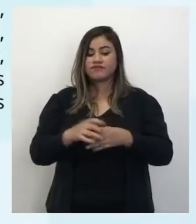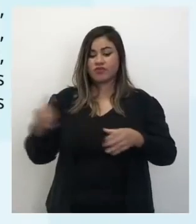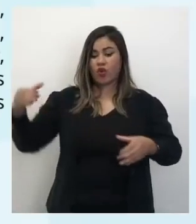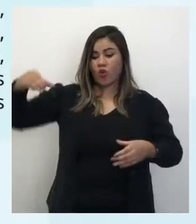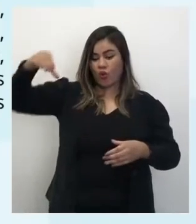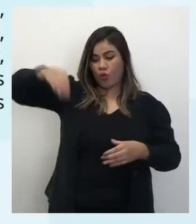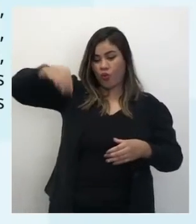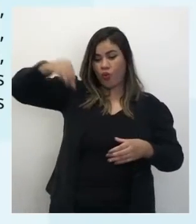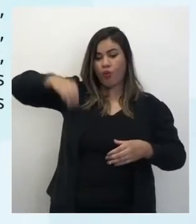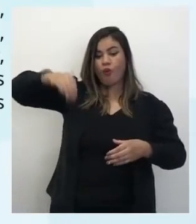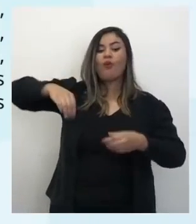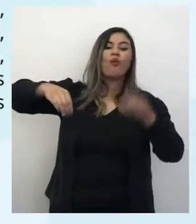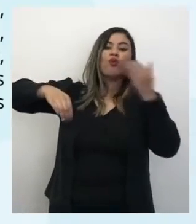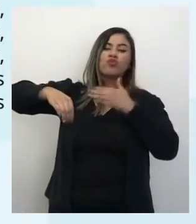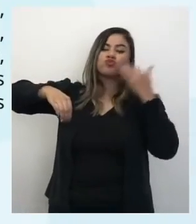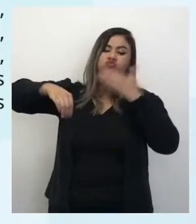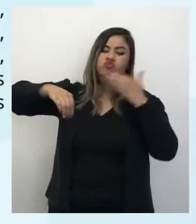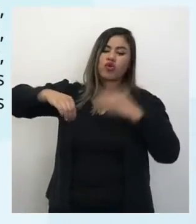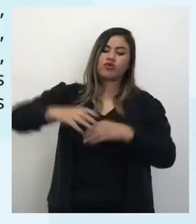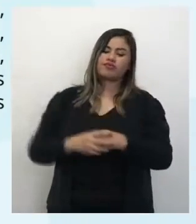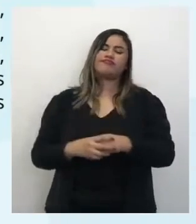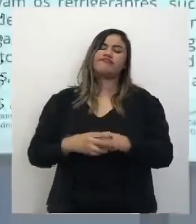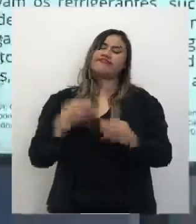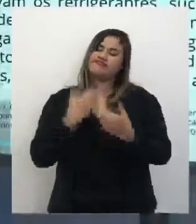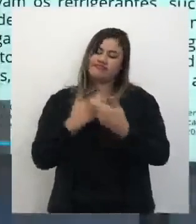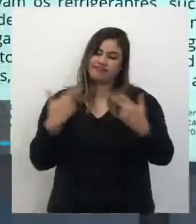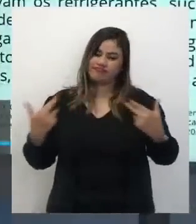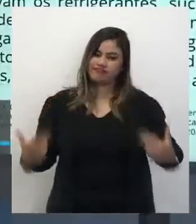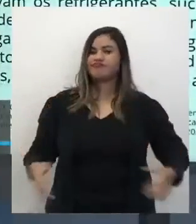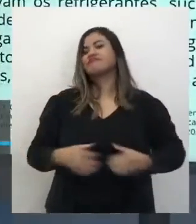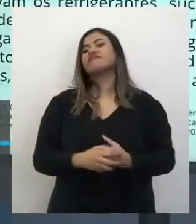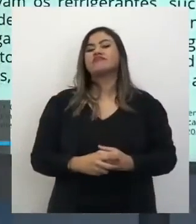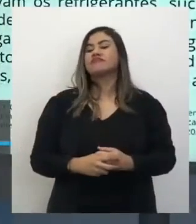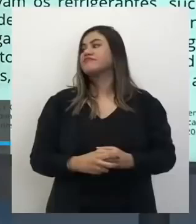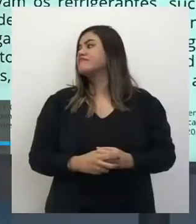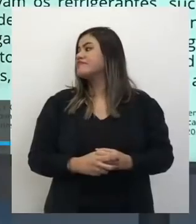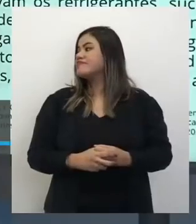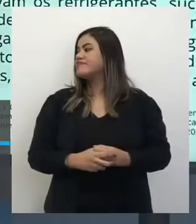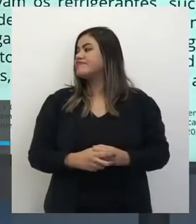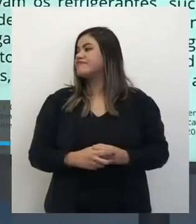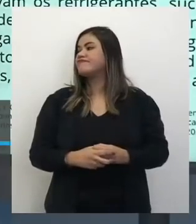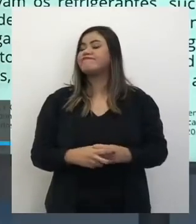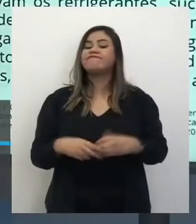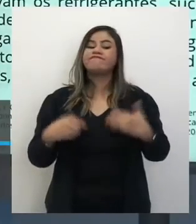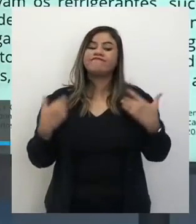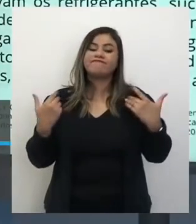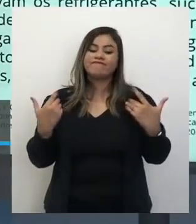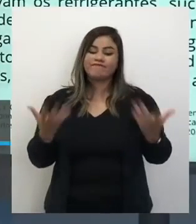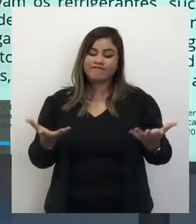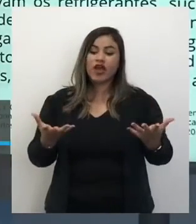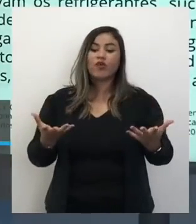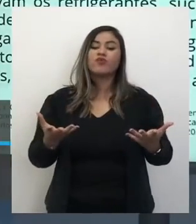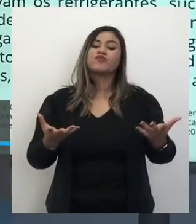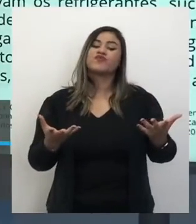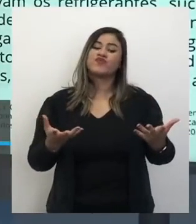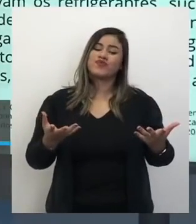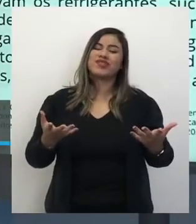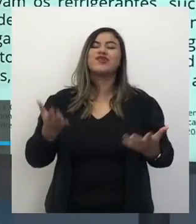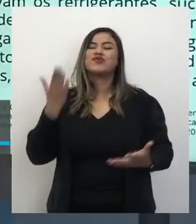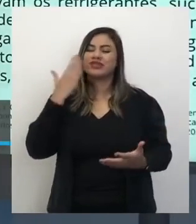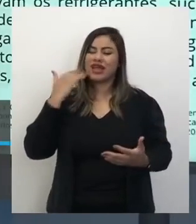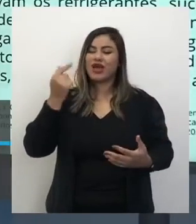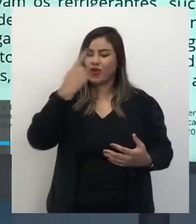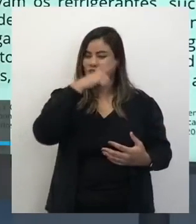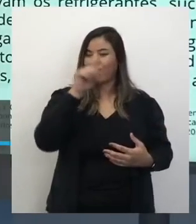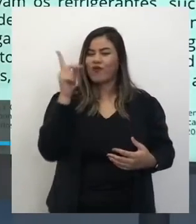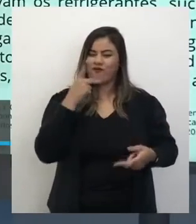matinal açucarado, entre outros. Então, esses últimos aí, tenho certeza que várias pessoas